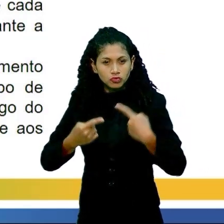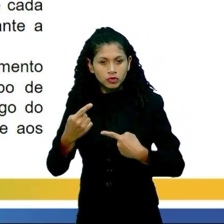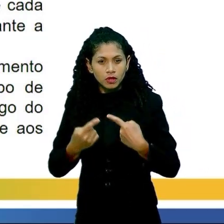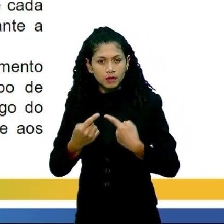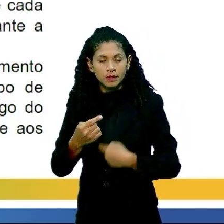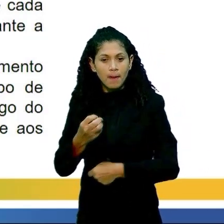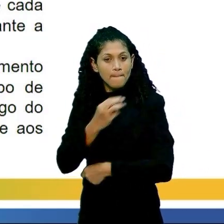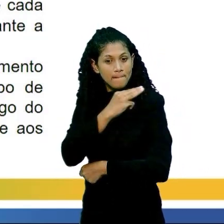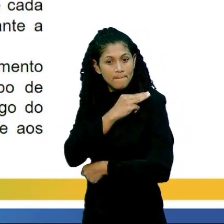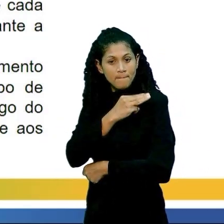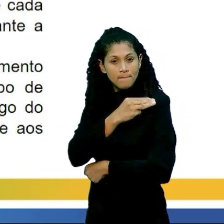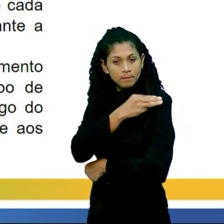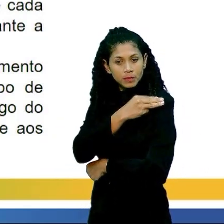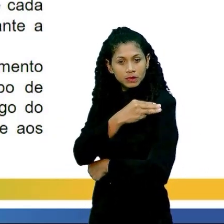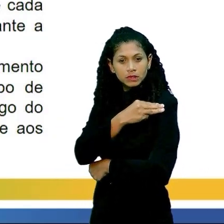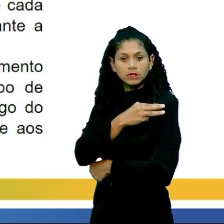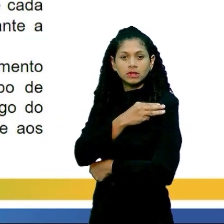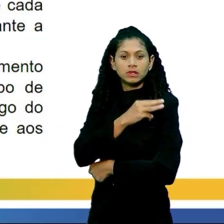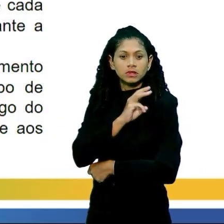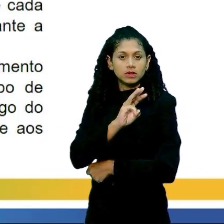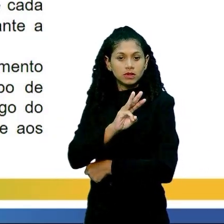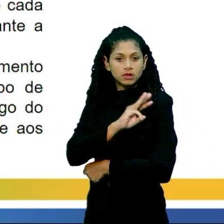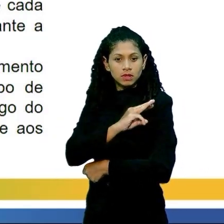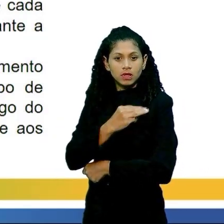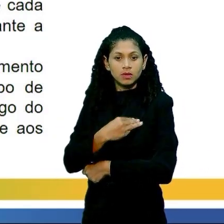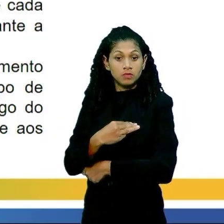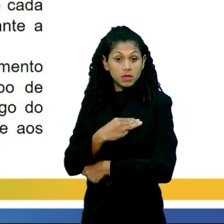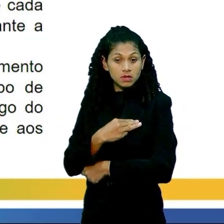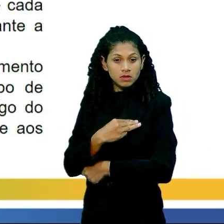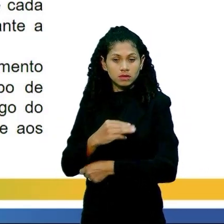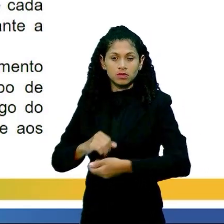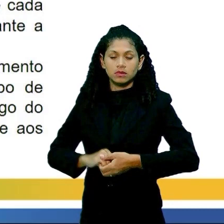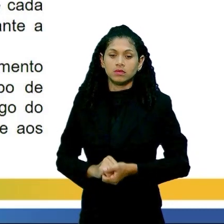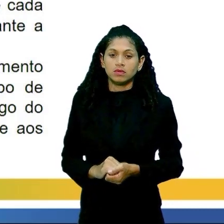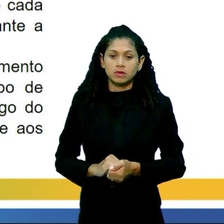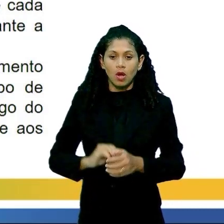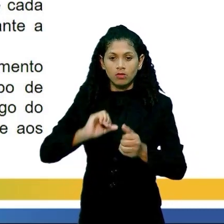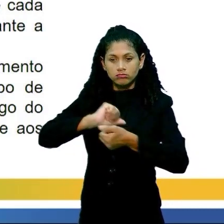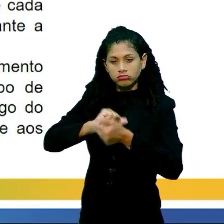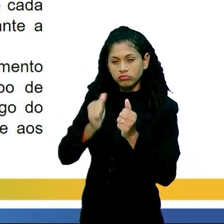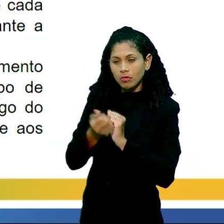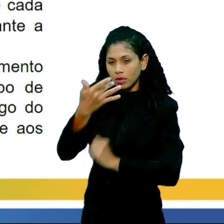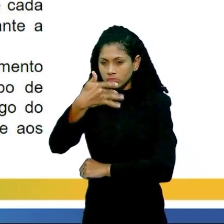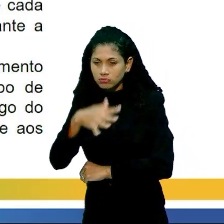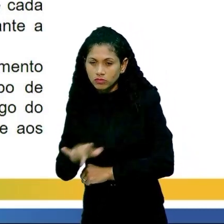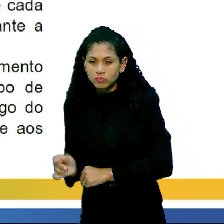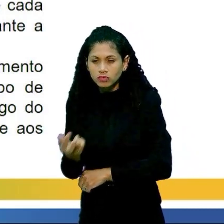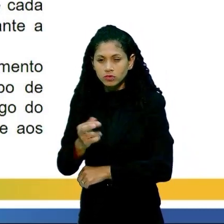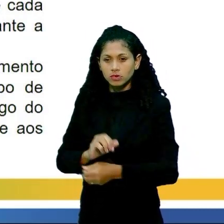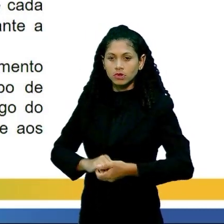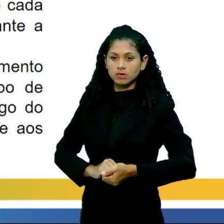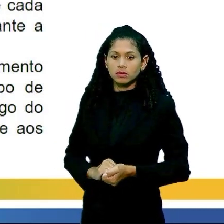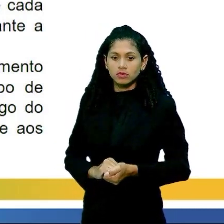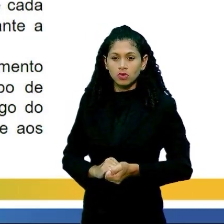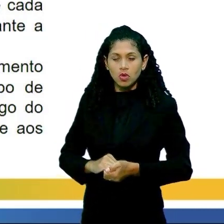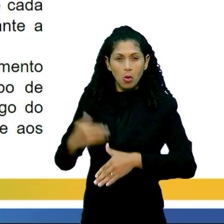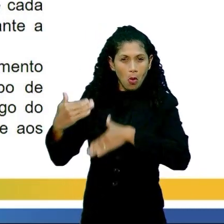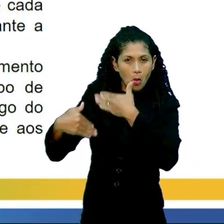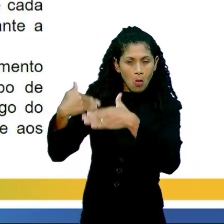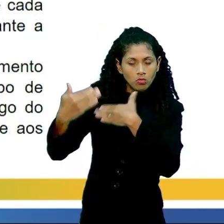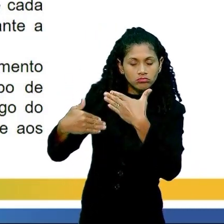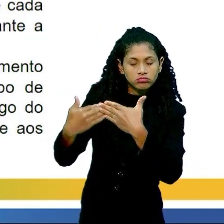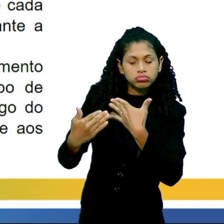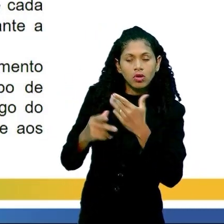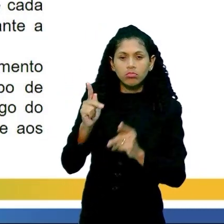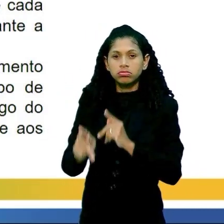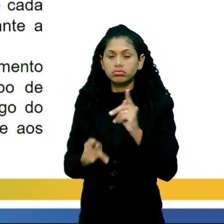reduzidas do campo de treinamento, acrescentando numeração nos quadrados a serem pulados. Ao longo do tempo, a brincadeira se popularizou